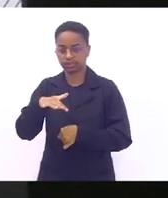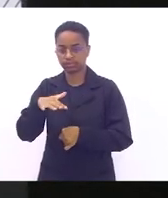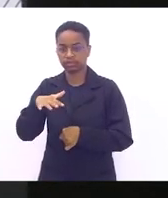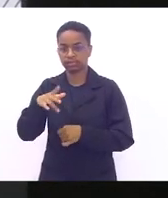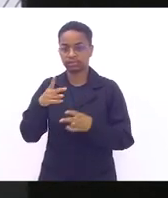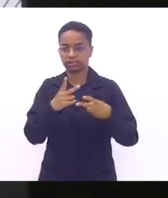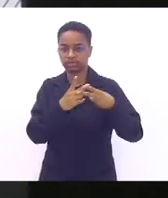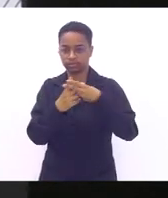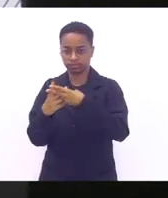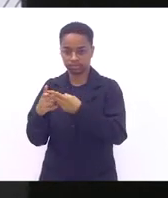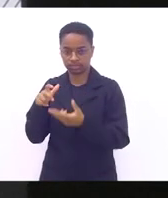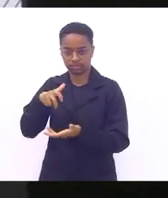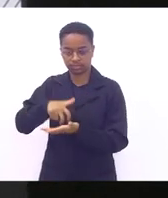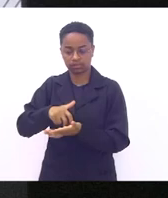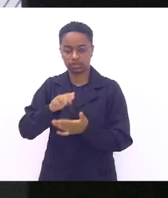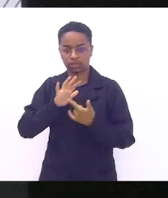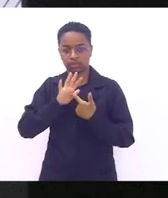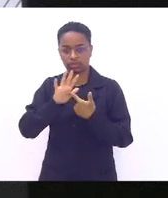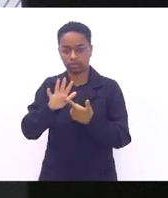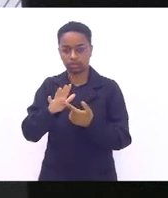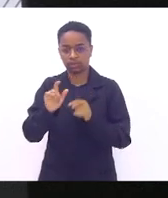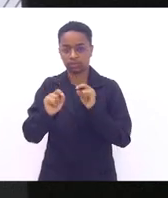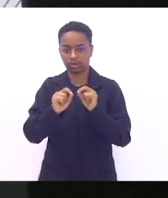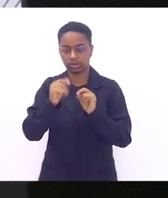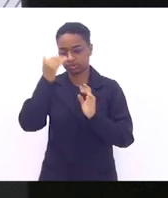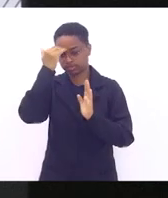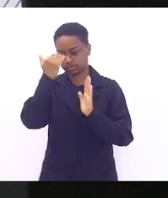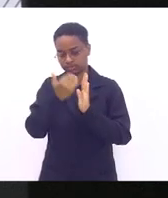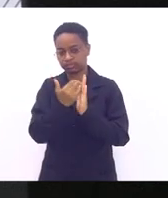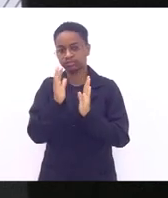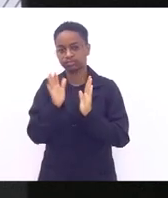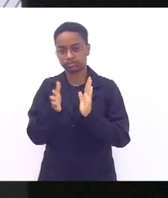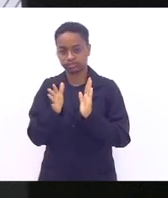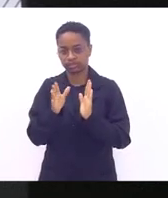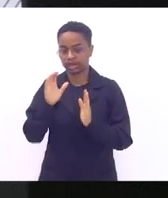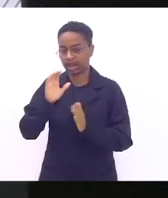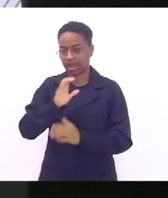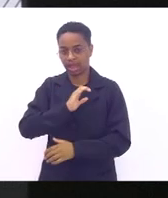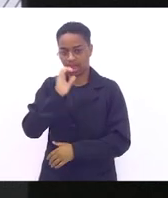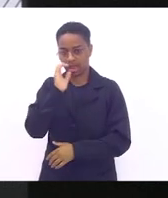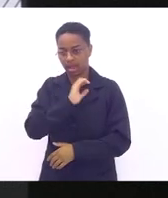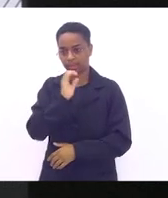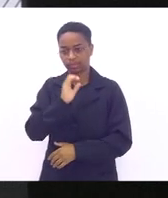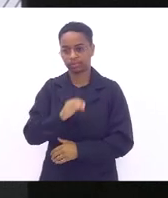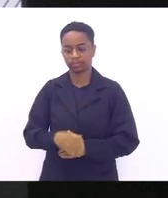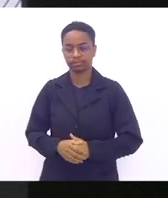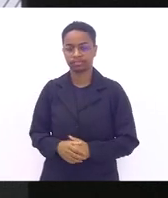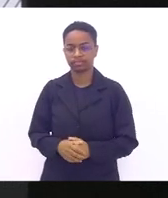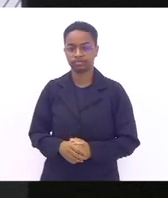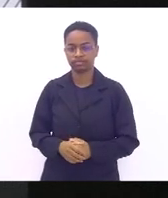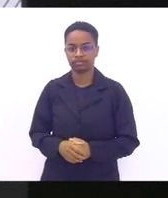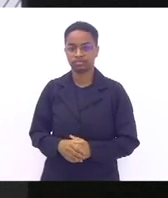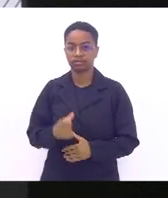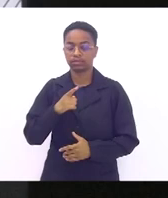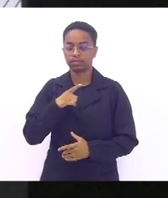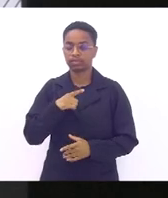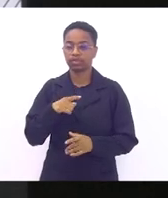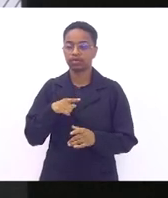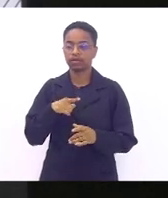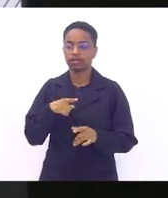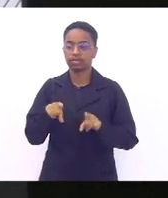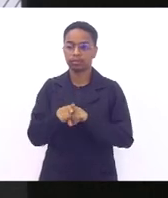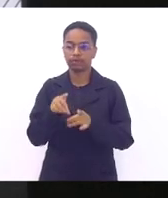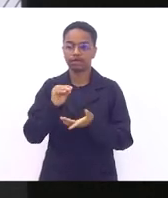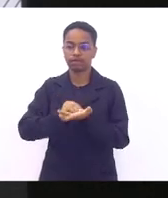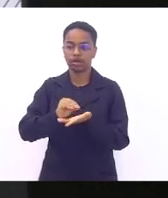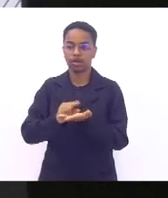do sanatório penal apresentou, foram cumpridas de imediato. E a gente tem mais alguns para a